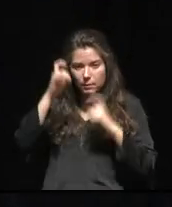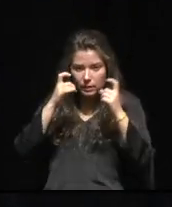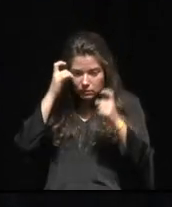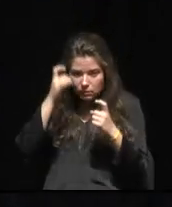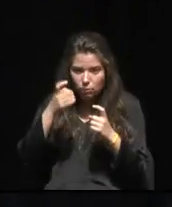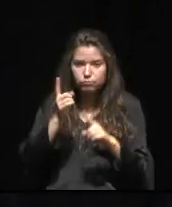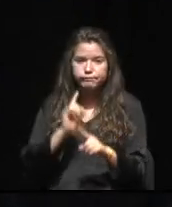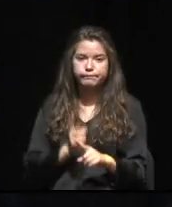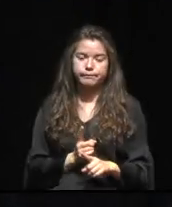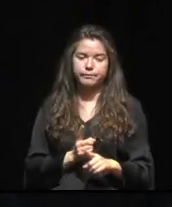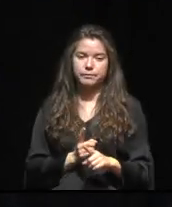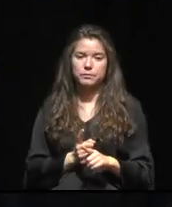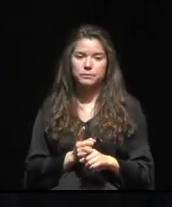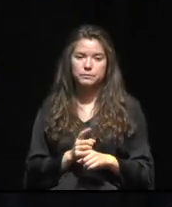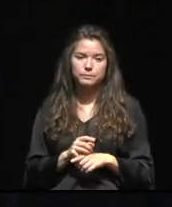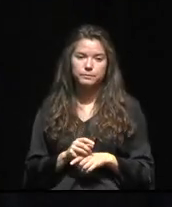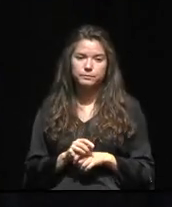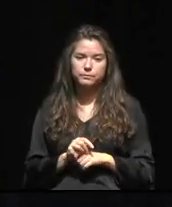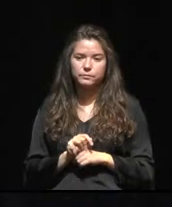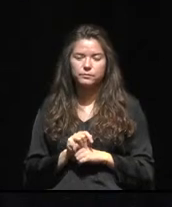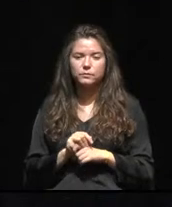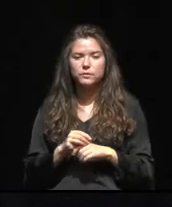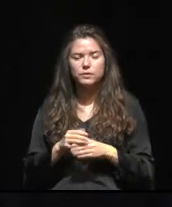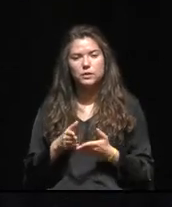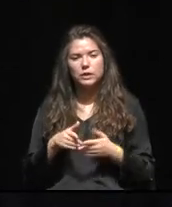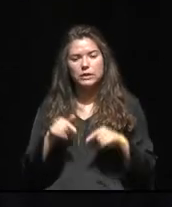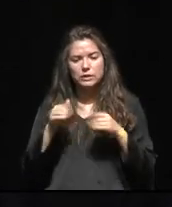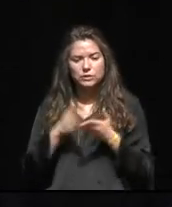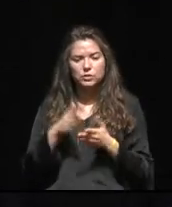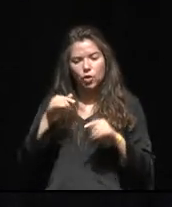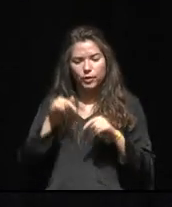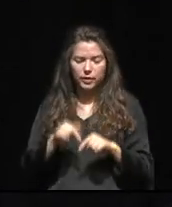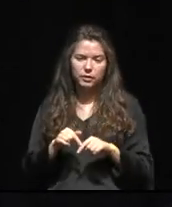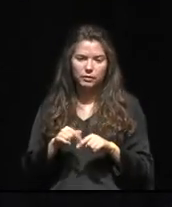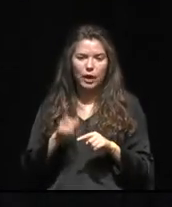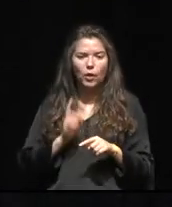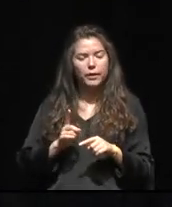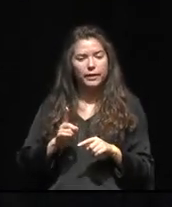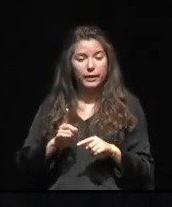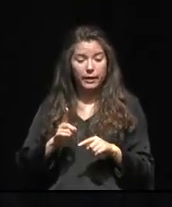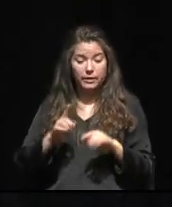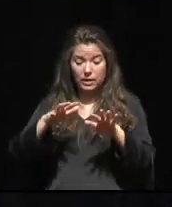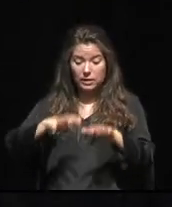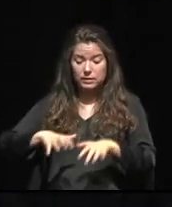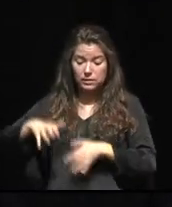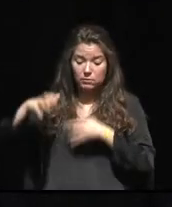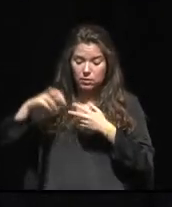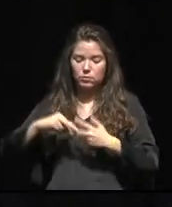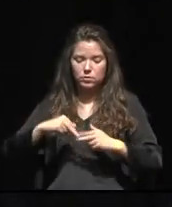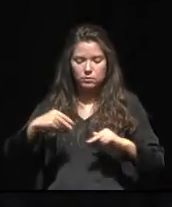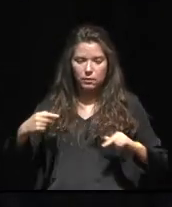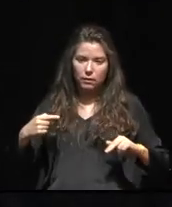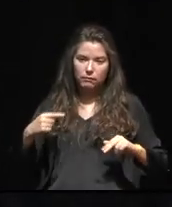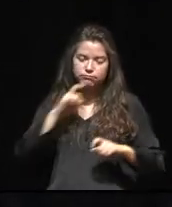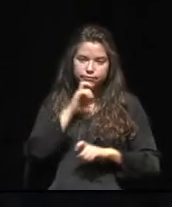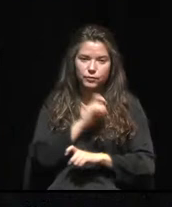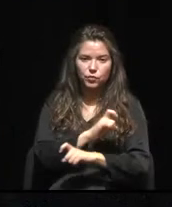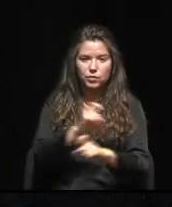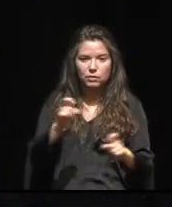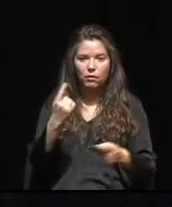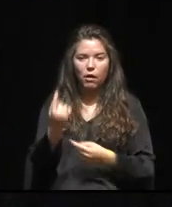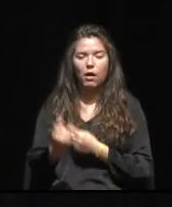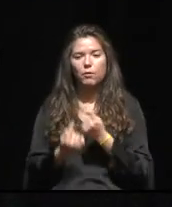e h mais do que isto seria muito importante que esta Assembleia Municipal desse um sinal